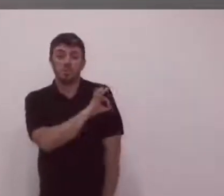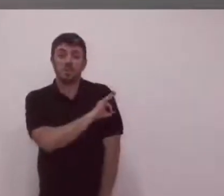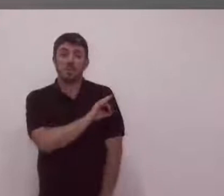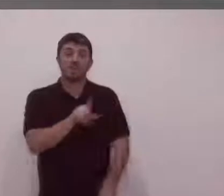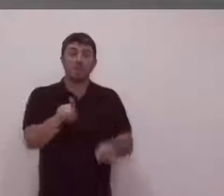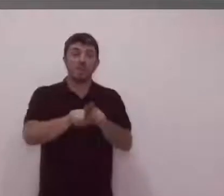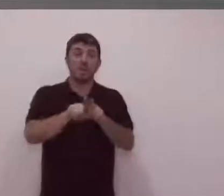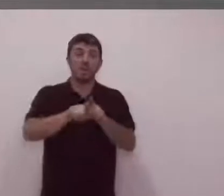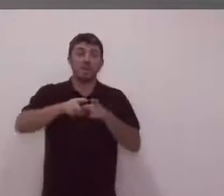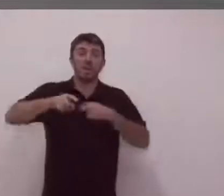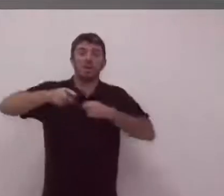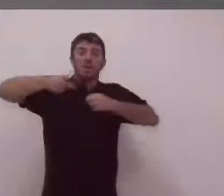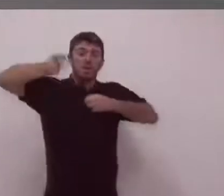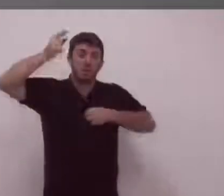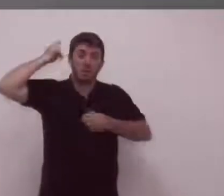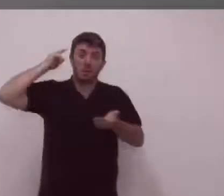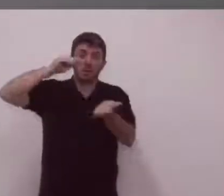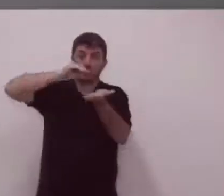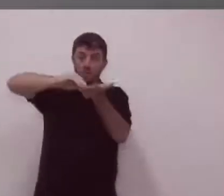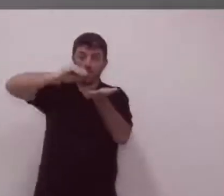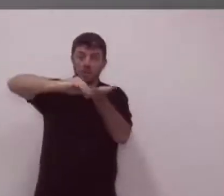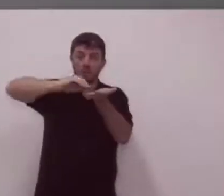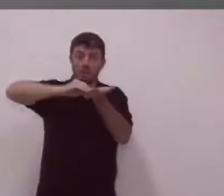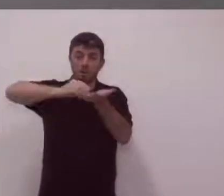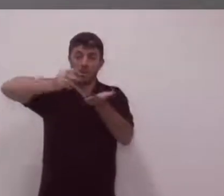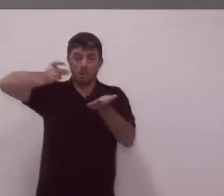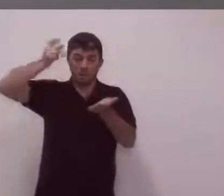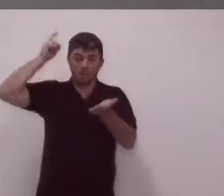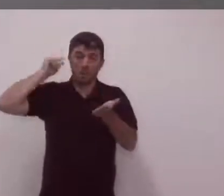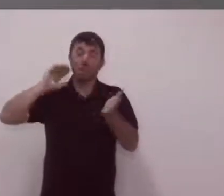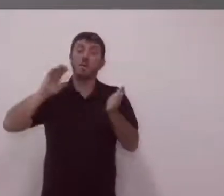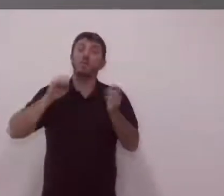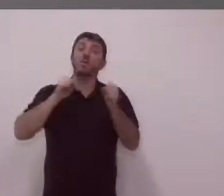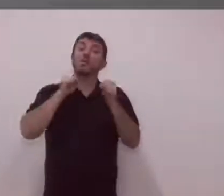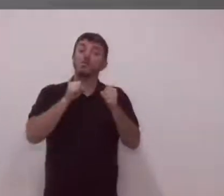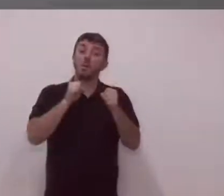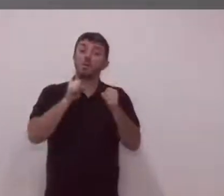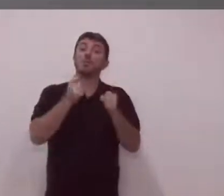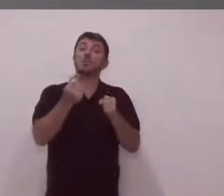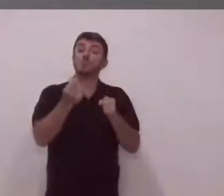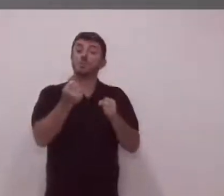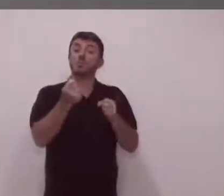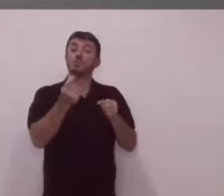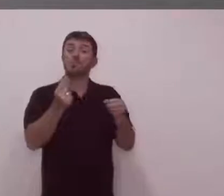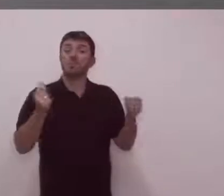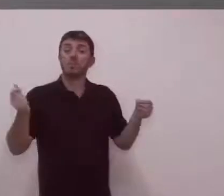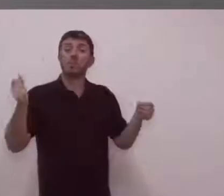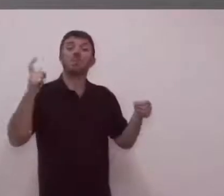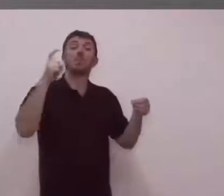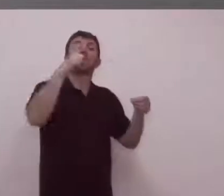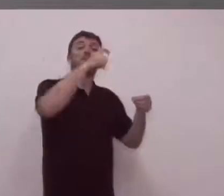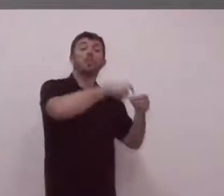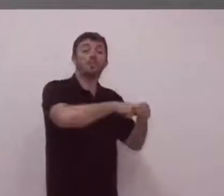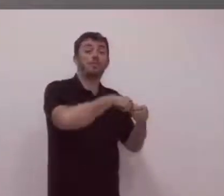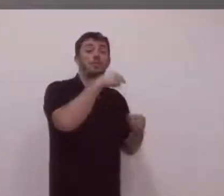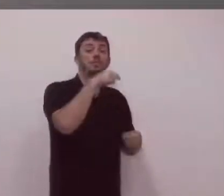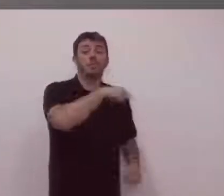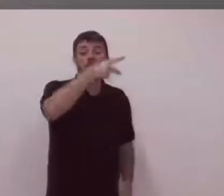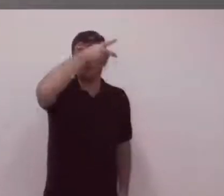dos fatos tenha que devolver aos cofres públicos os valores